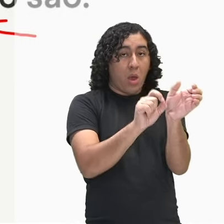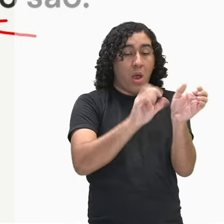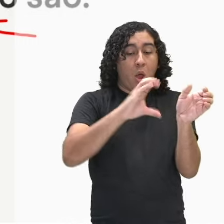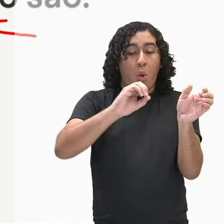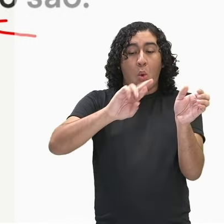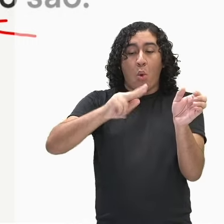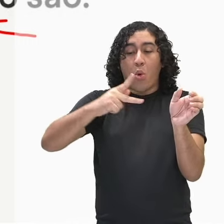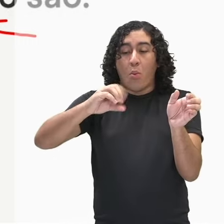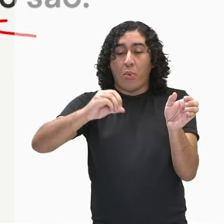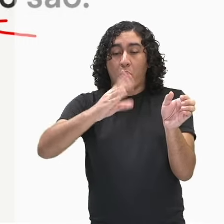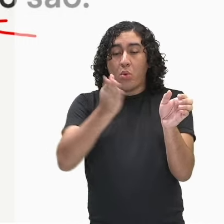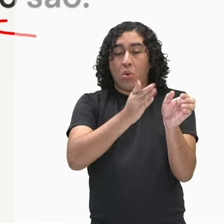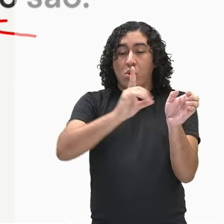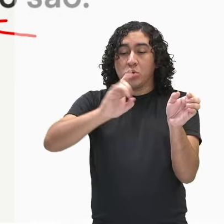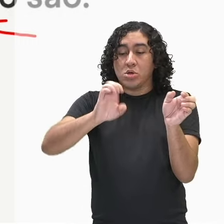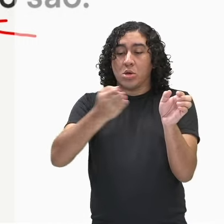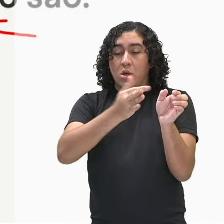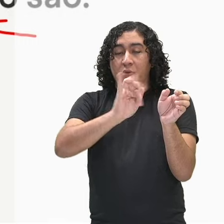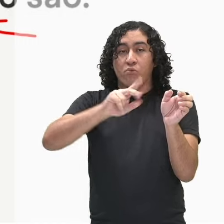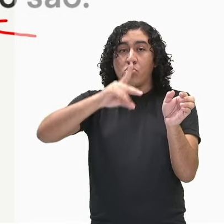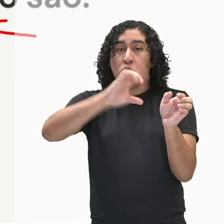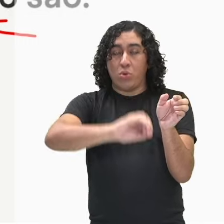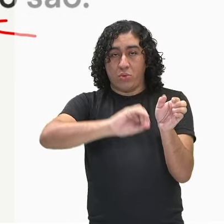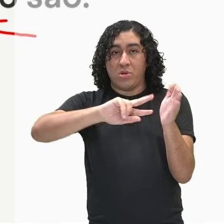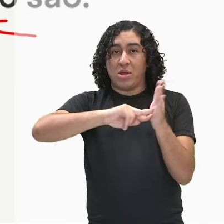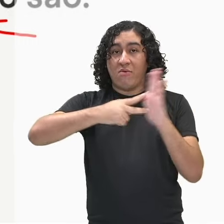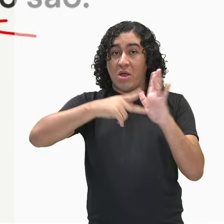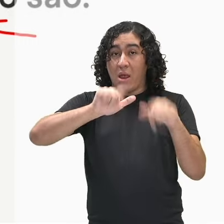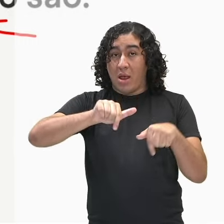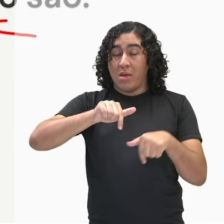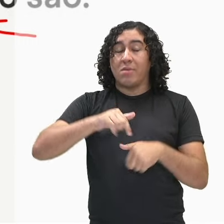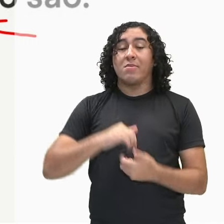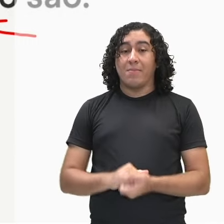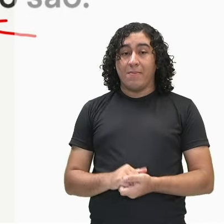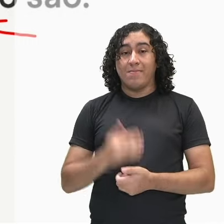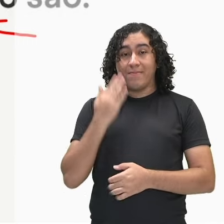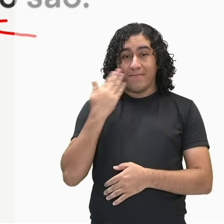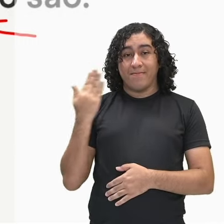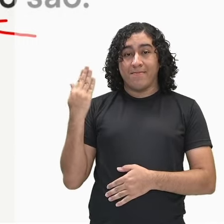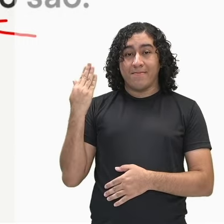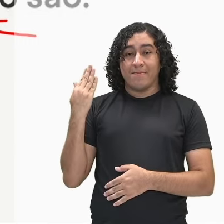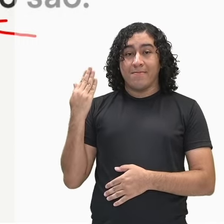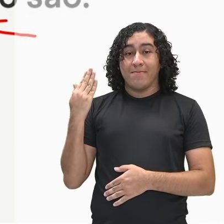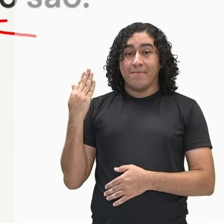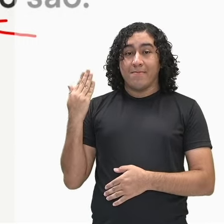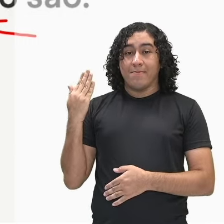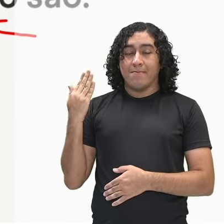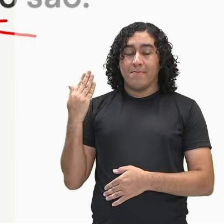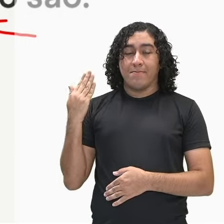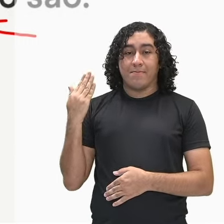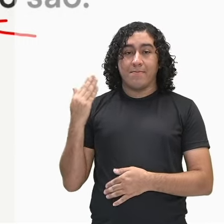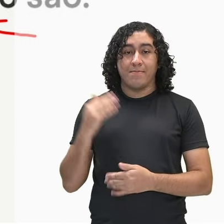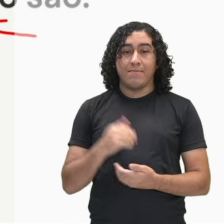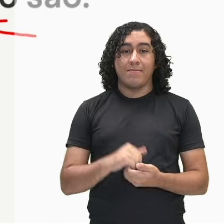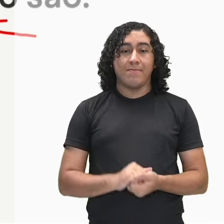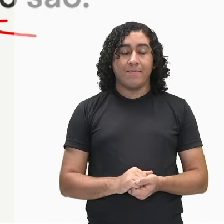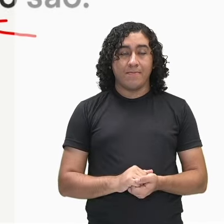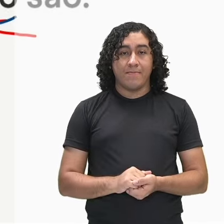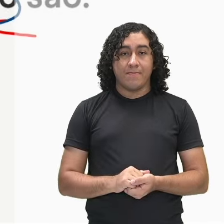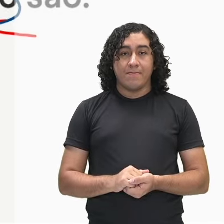ou precipitado. Então isso aqui é uma solução saturada com o corpo de fundo, ou